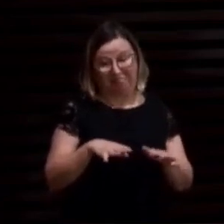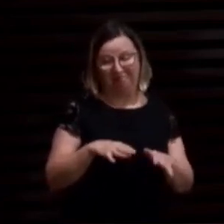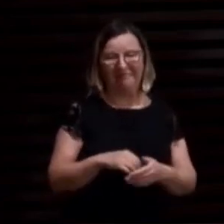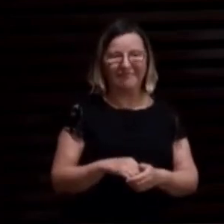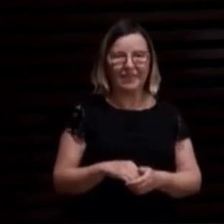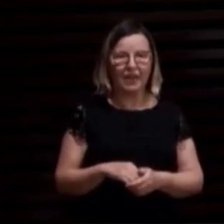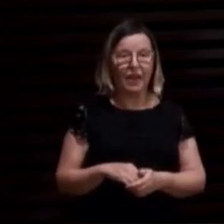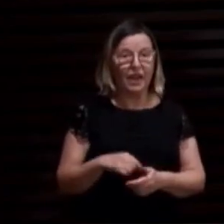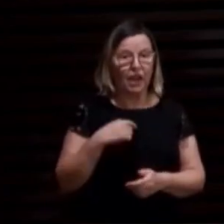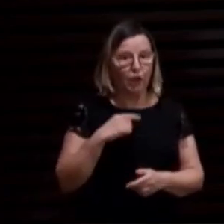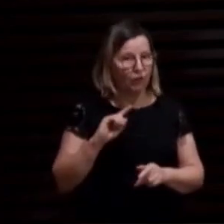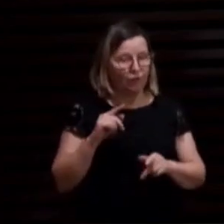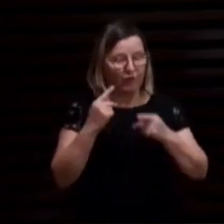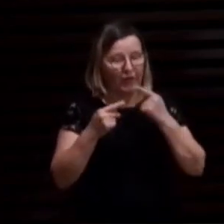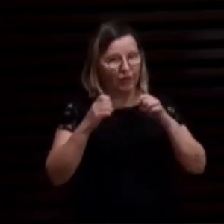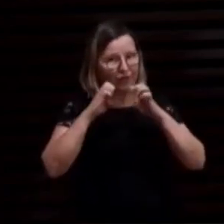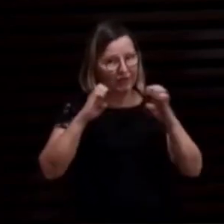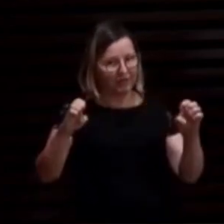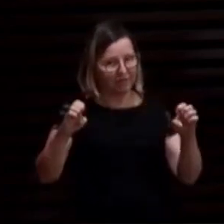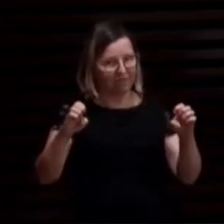de evangelho. Evangelho é diferente.